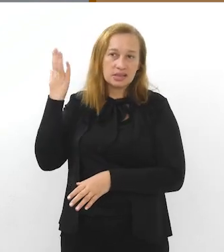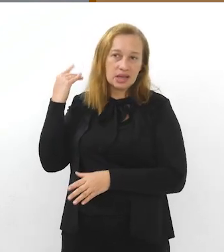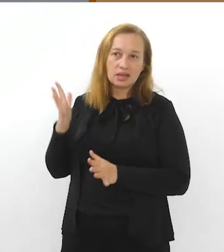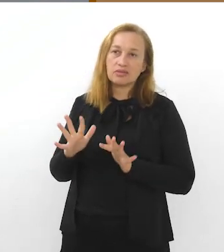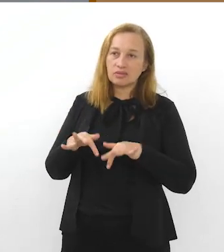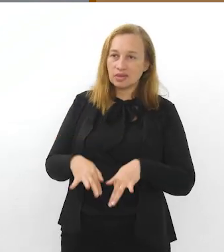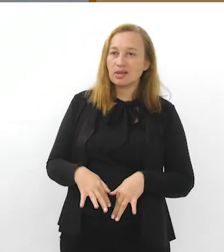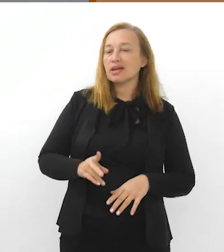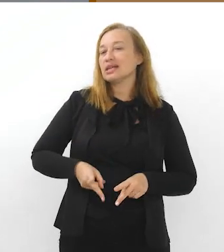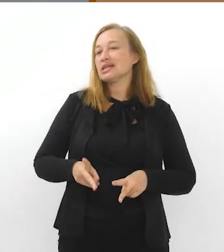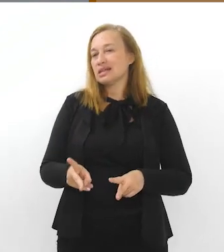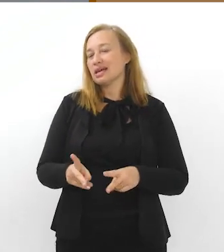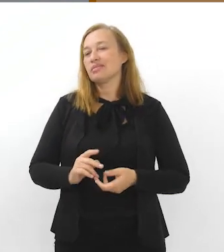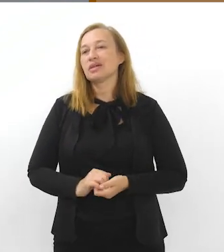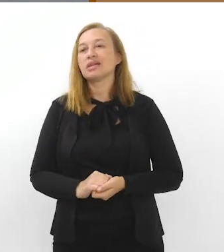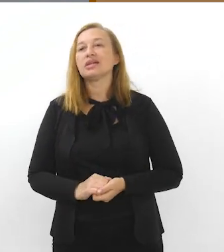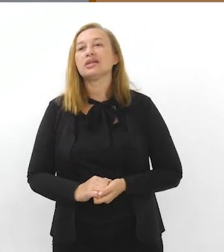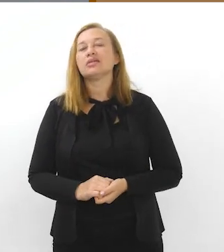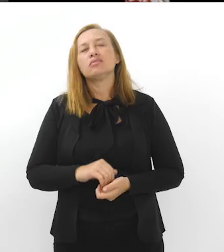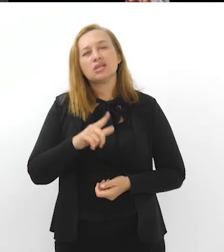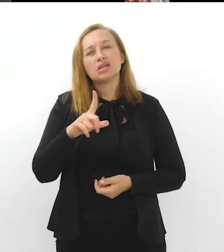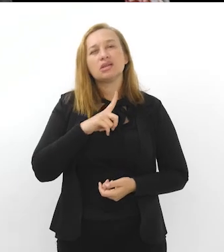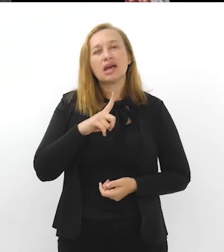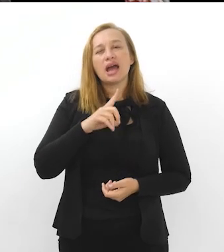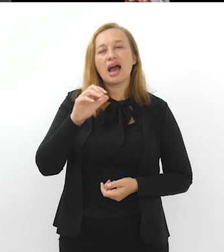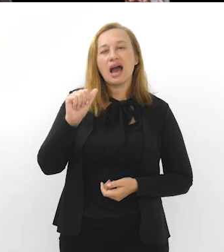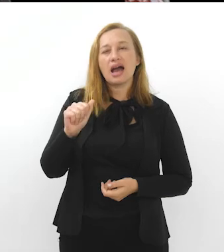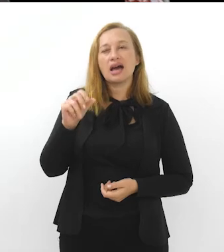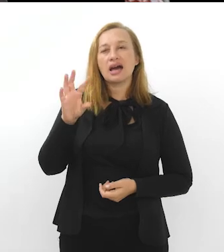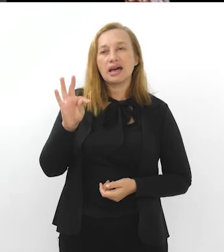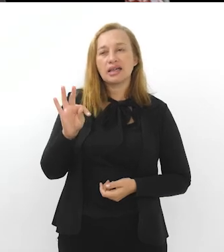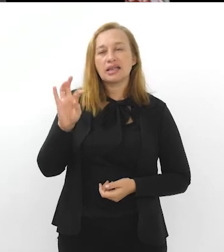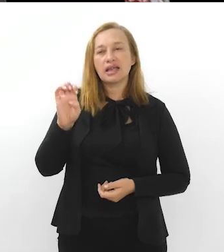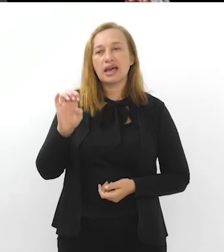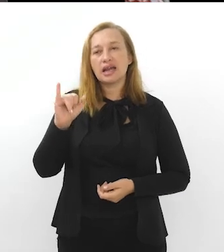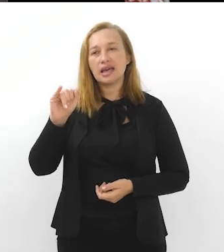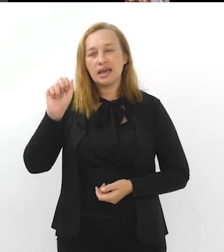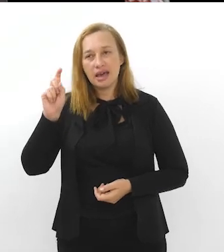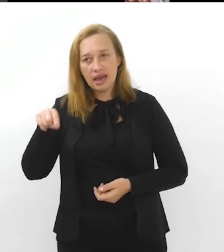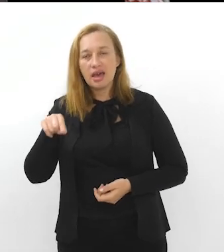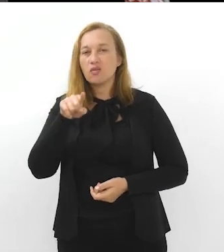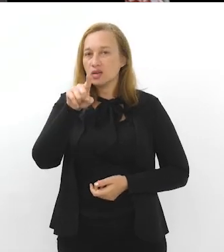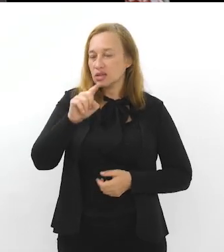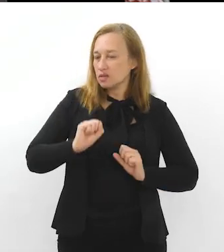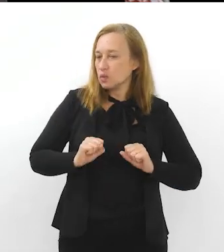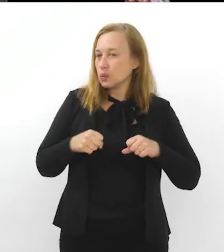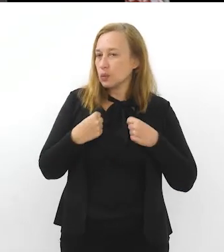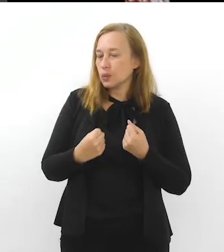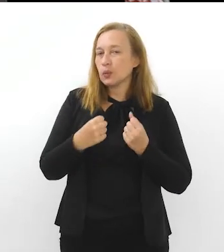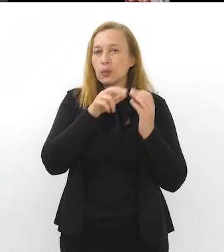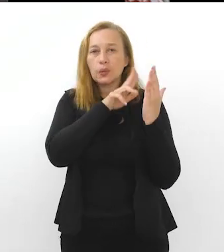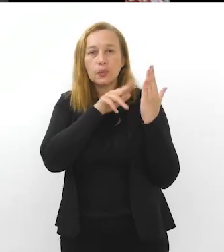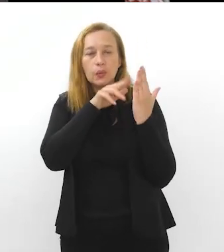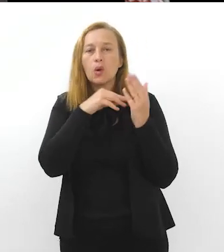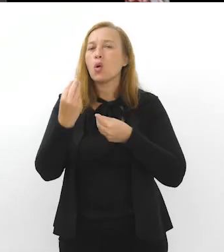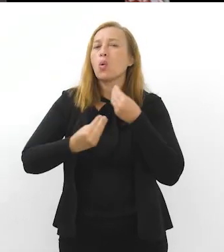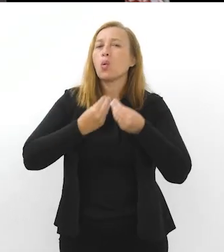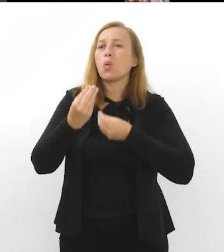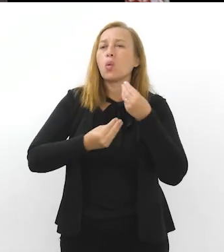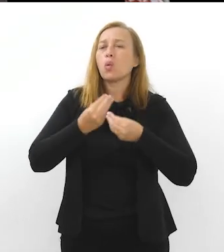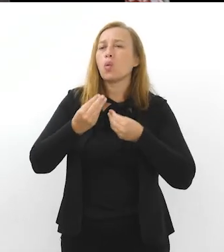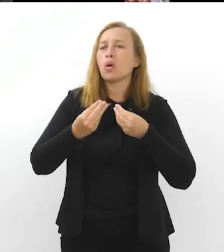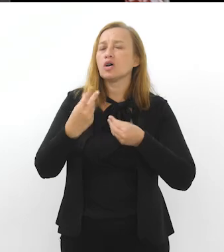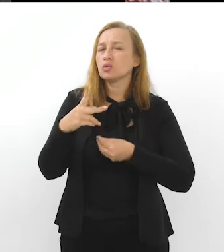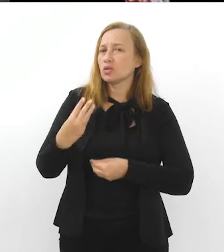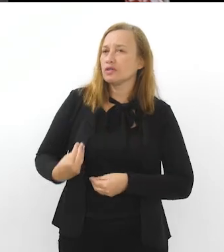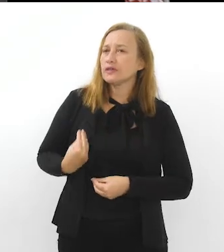Então, eu estou sempre aí no Rio. E você tem um ateliê hoje que você acaba se dedicando às pinturas. Como é que é a